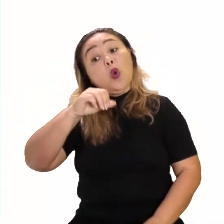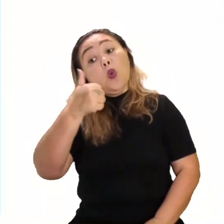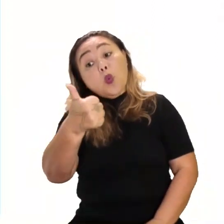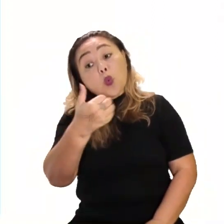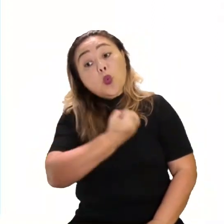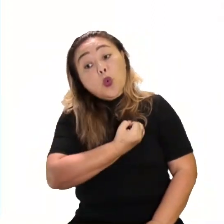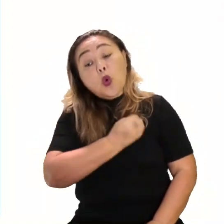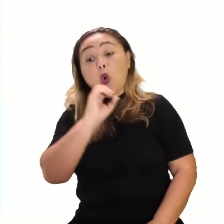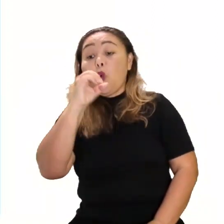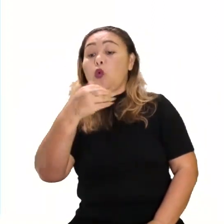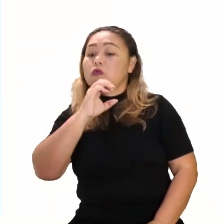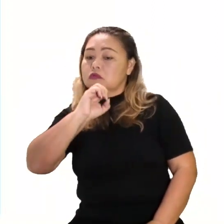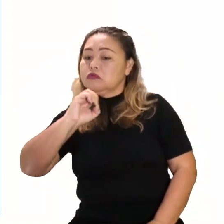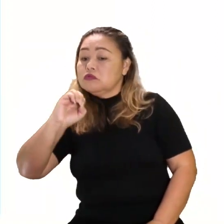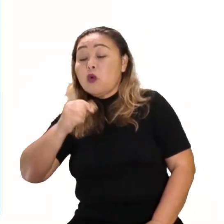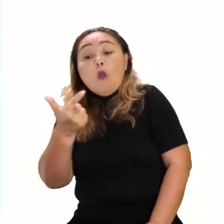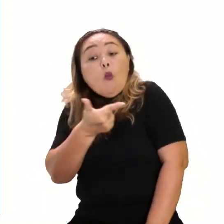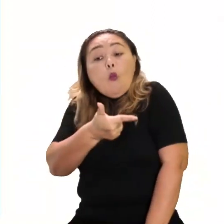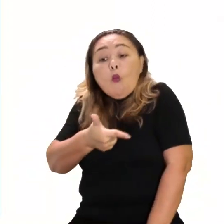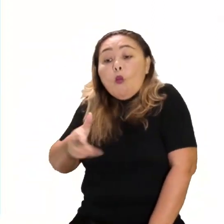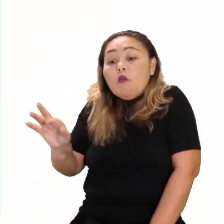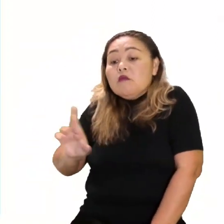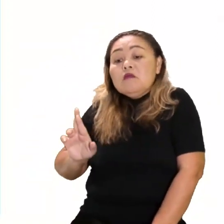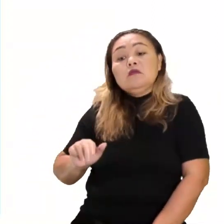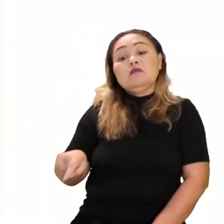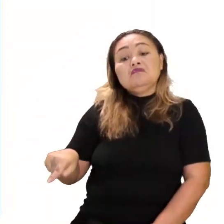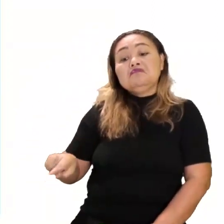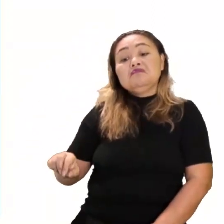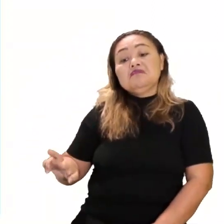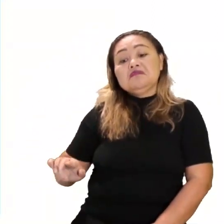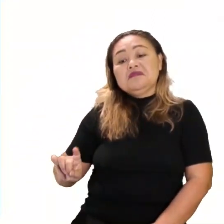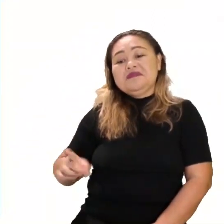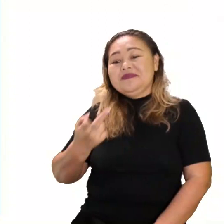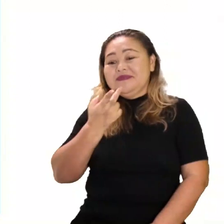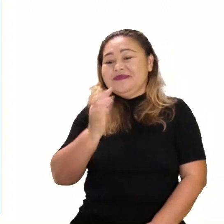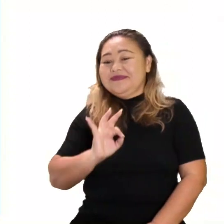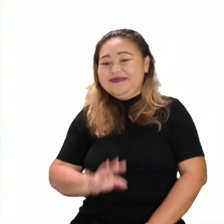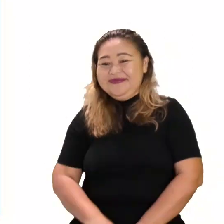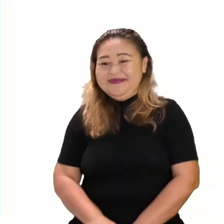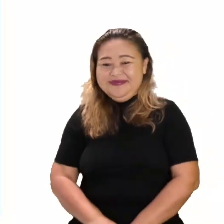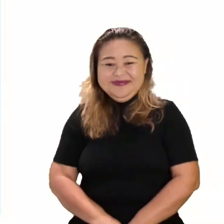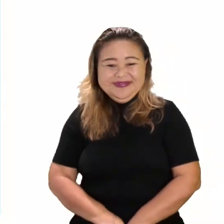os termos são 0 ou não existe nenhuma razão para a gente estar falando disso.